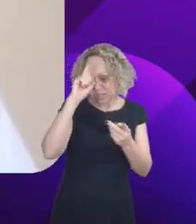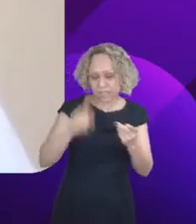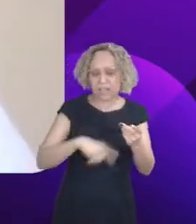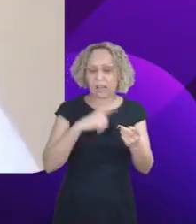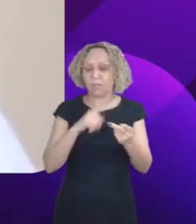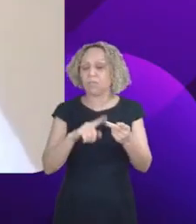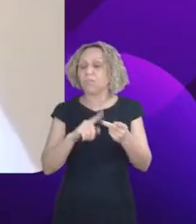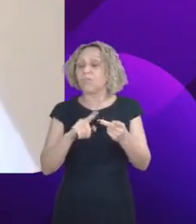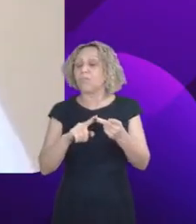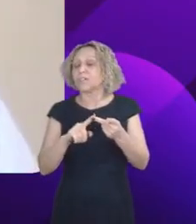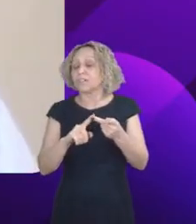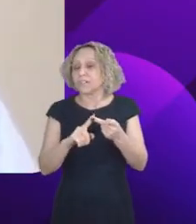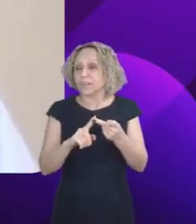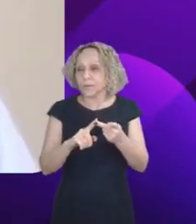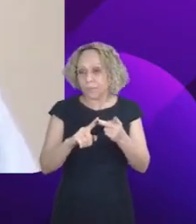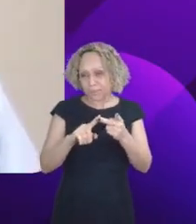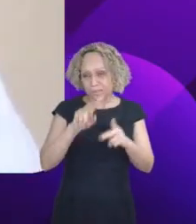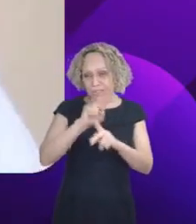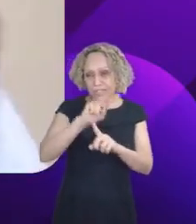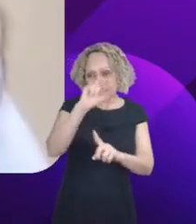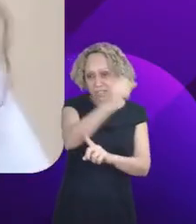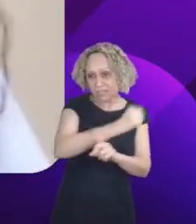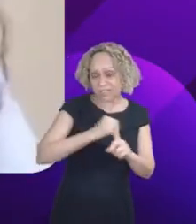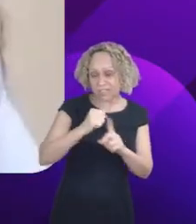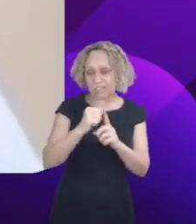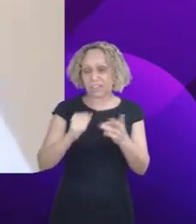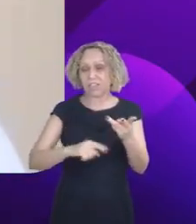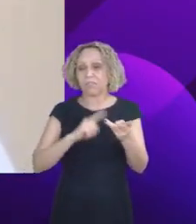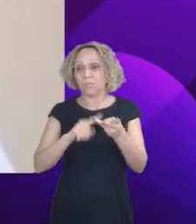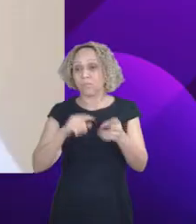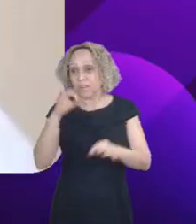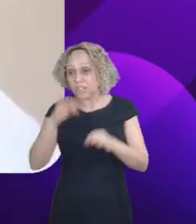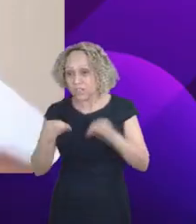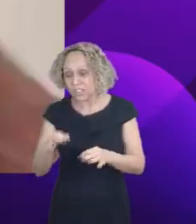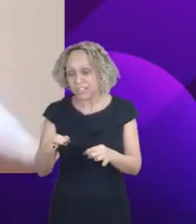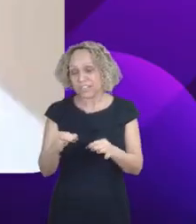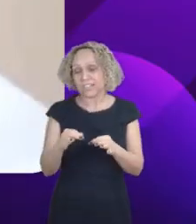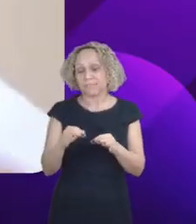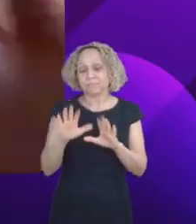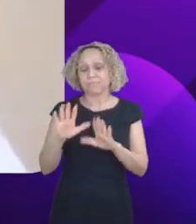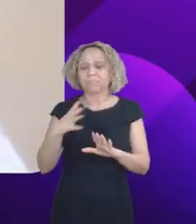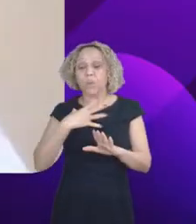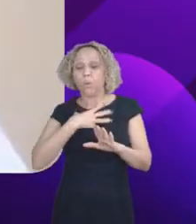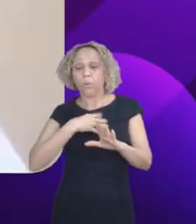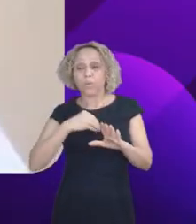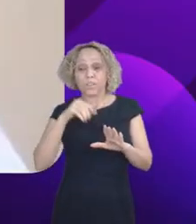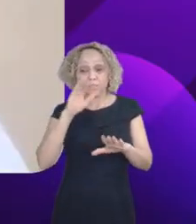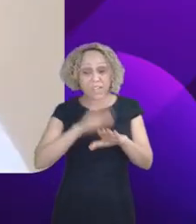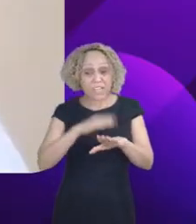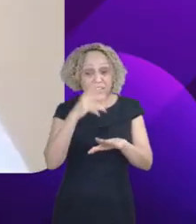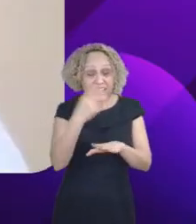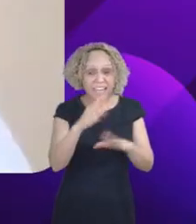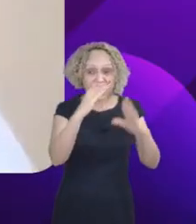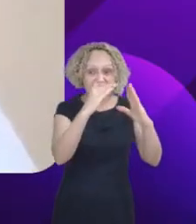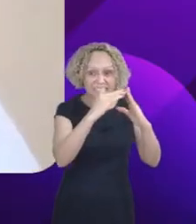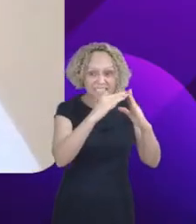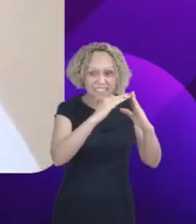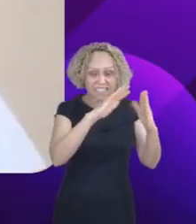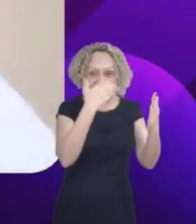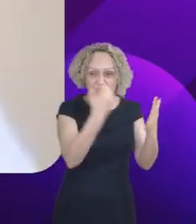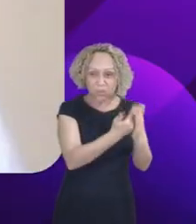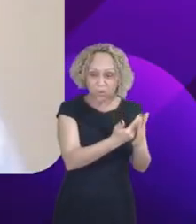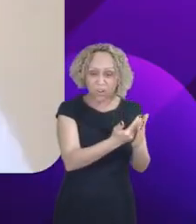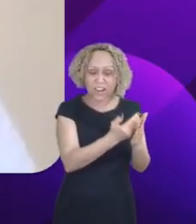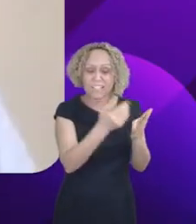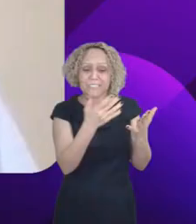sistema de segurança pública, o sistema de justiça, os filhos que na escola refletem e reverberam as violências que estão dentro